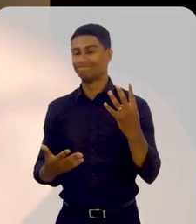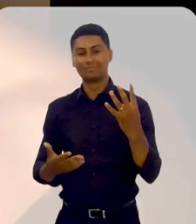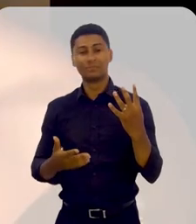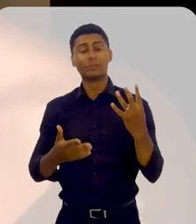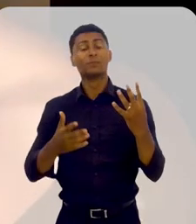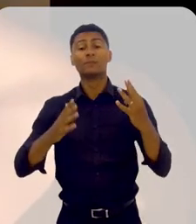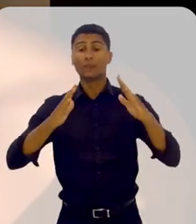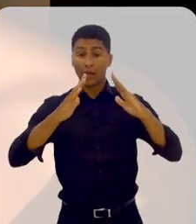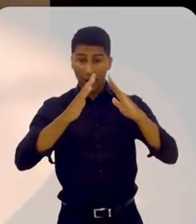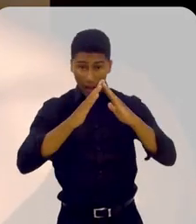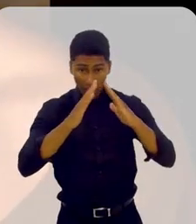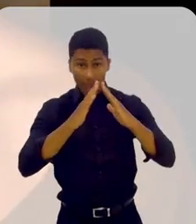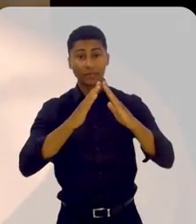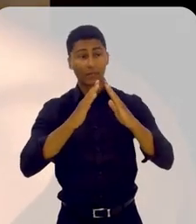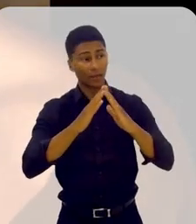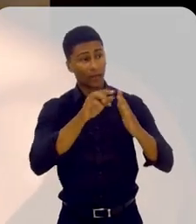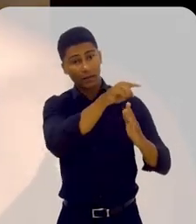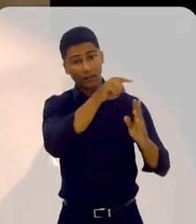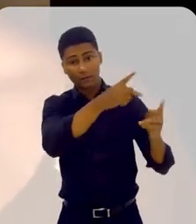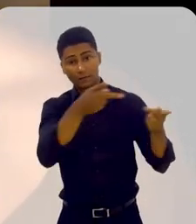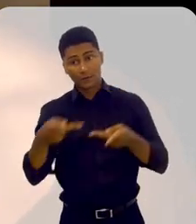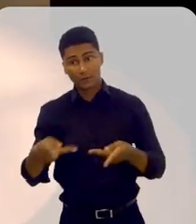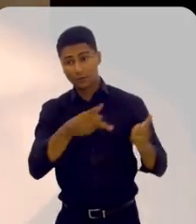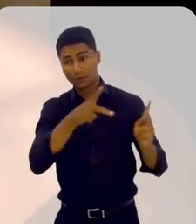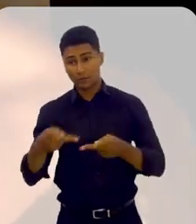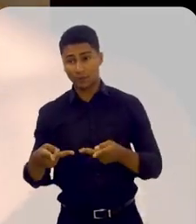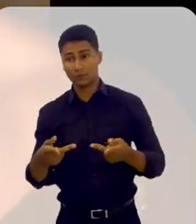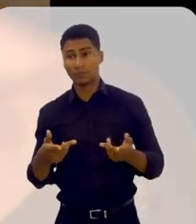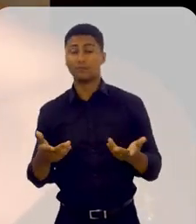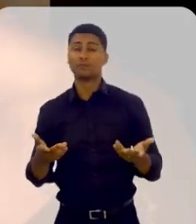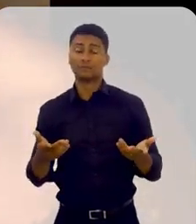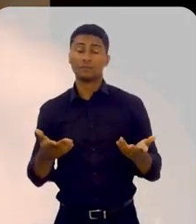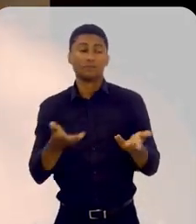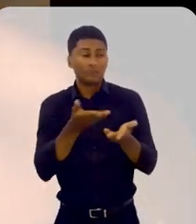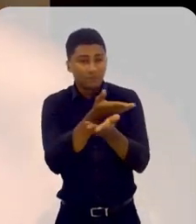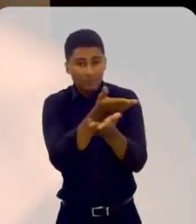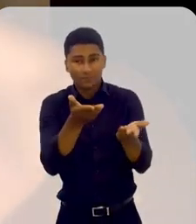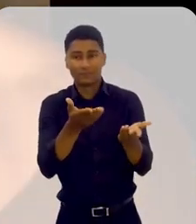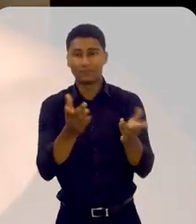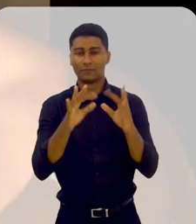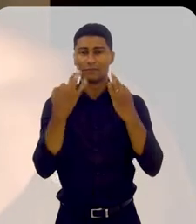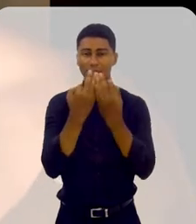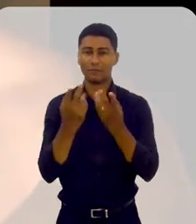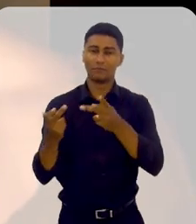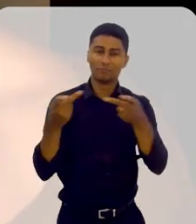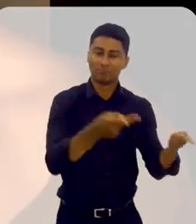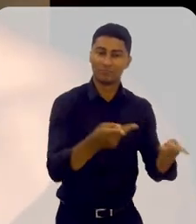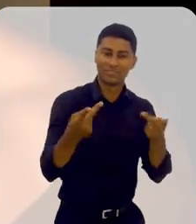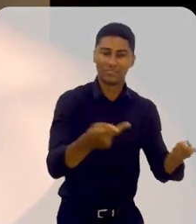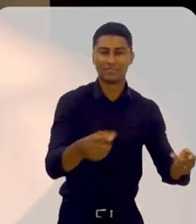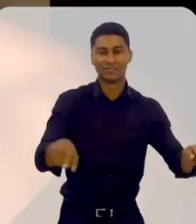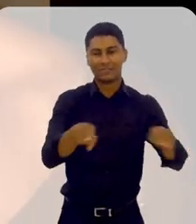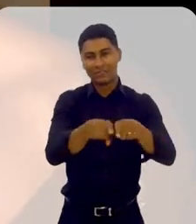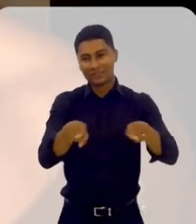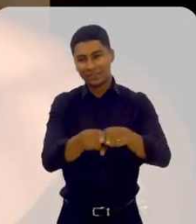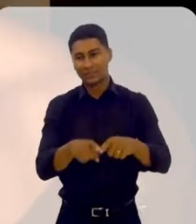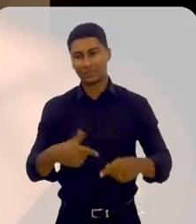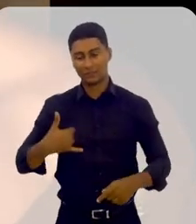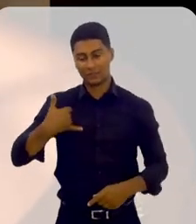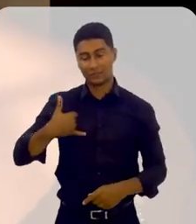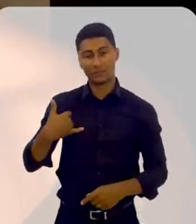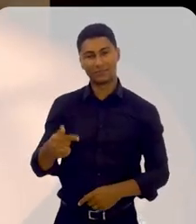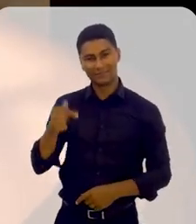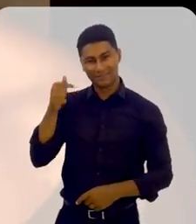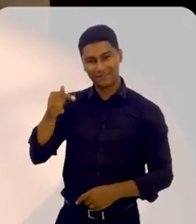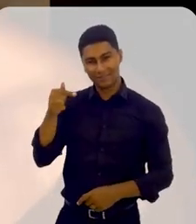cheia. E também nos visitávamos muito, estavam sempre visitando parentes ou com parentes visitando a nossa casa.